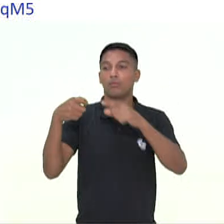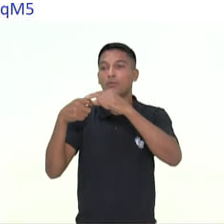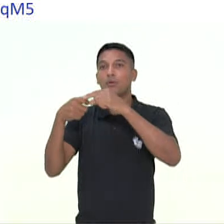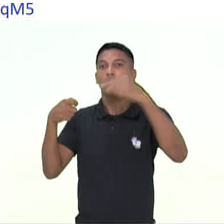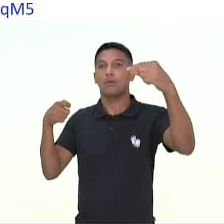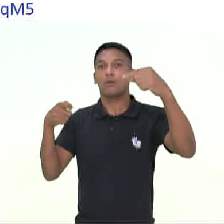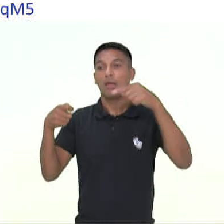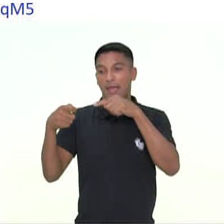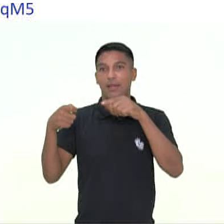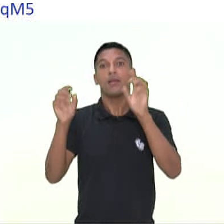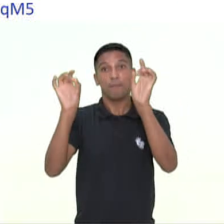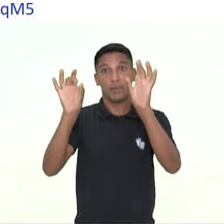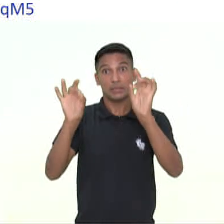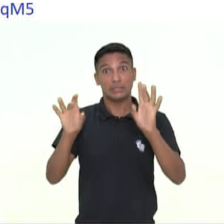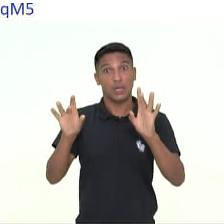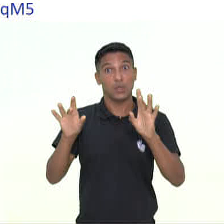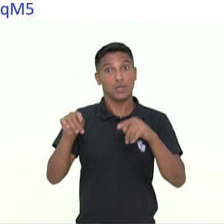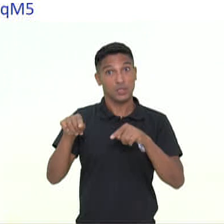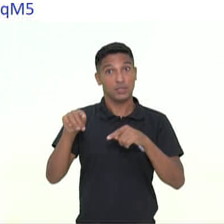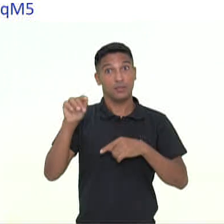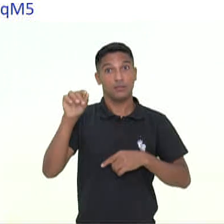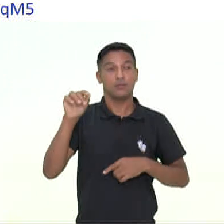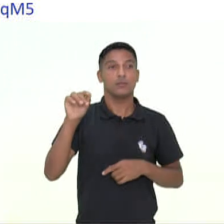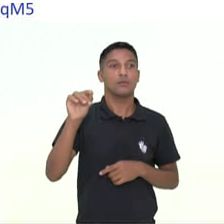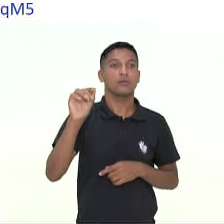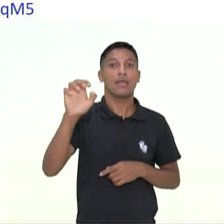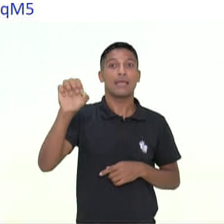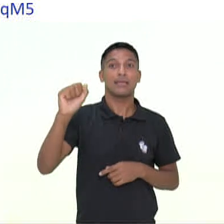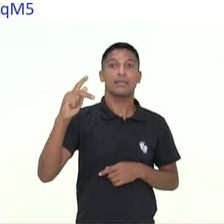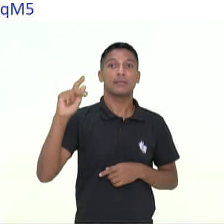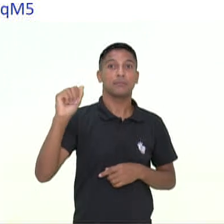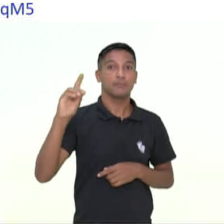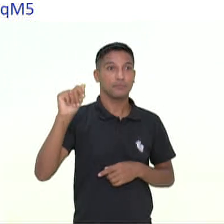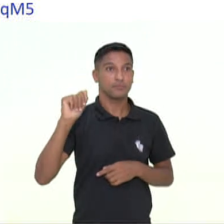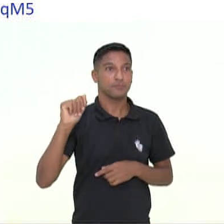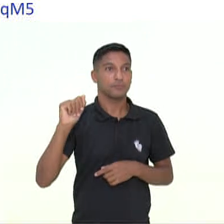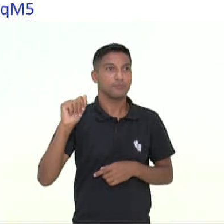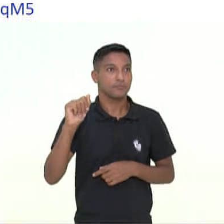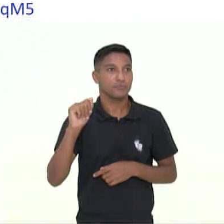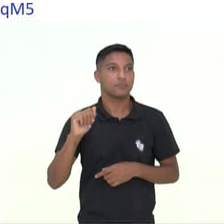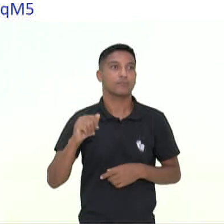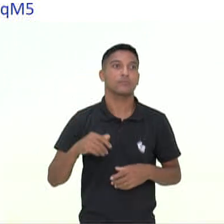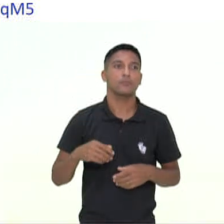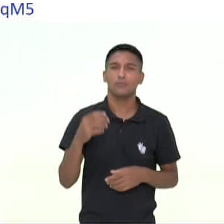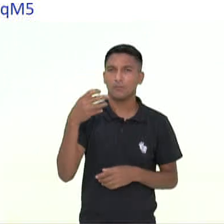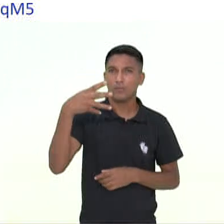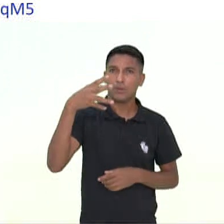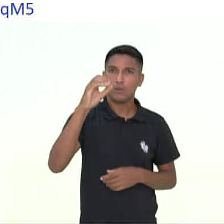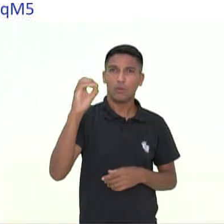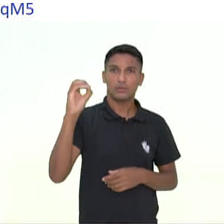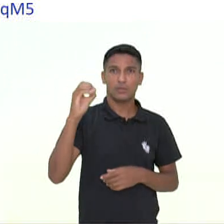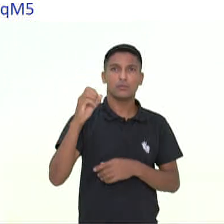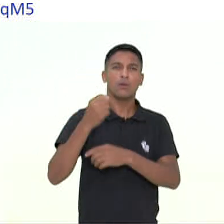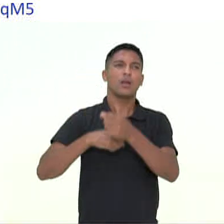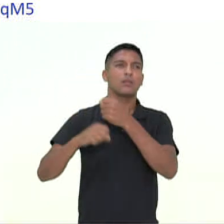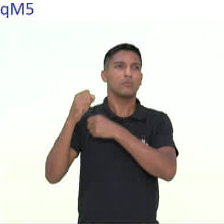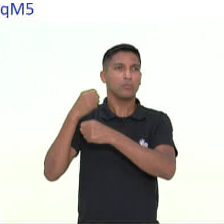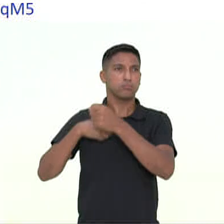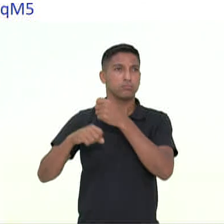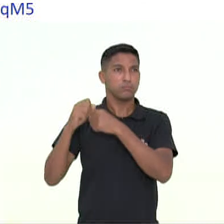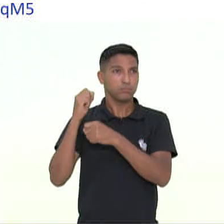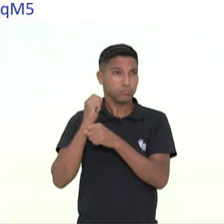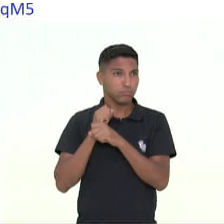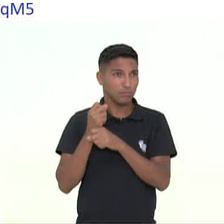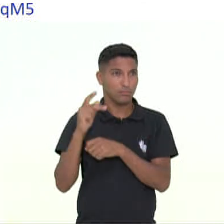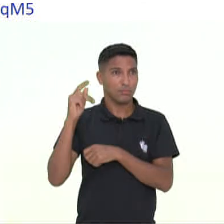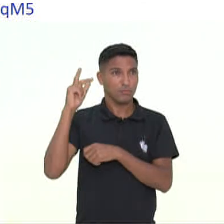dominou as porções ocidentais e orientais da Europa além do norte da África e boa parte do Oriente Médio de maneira